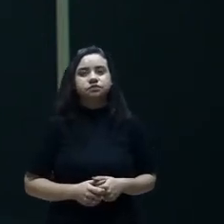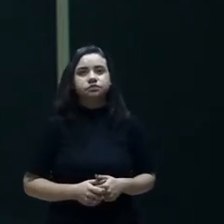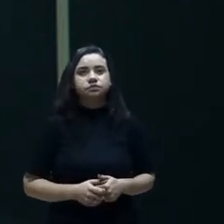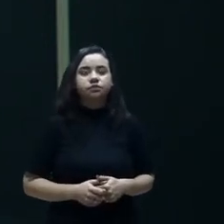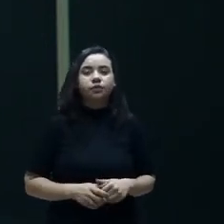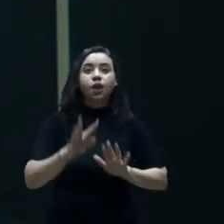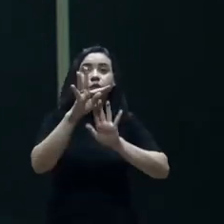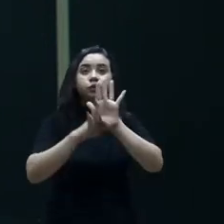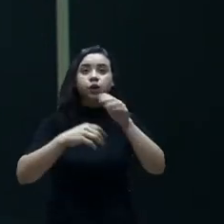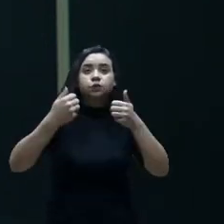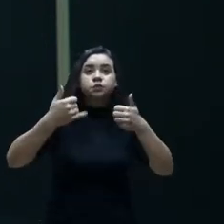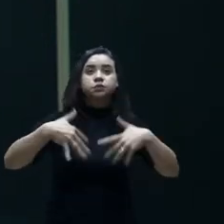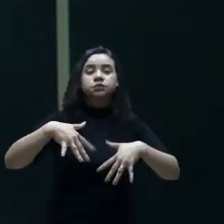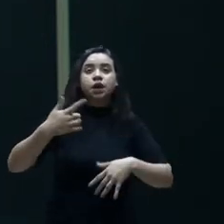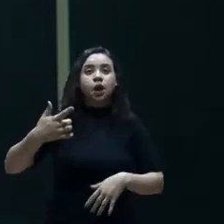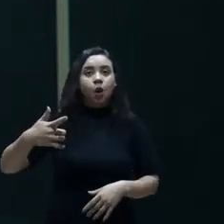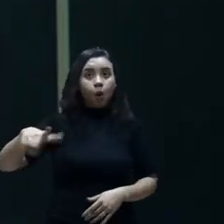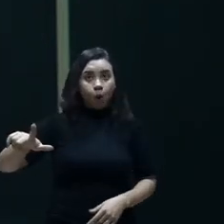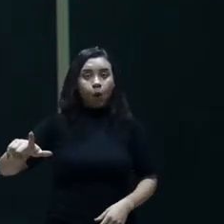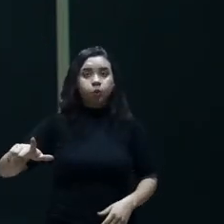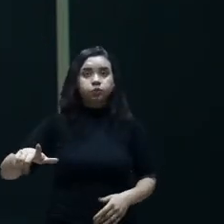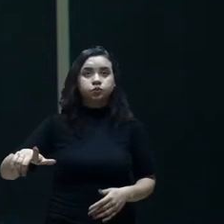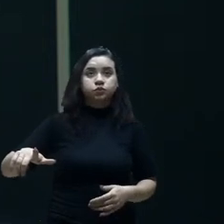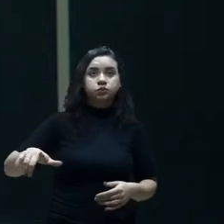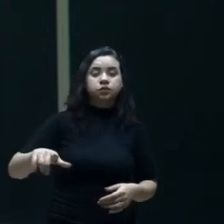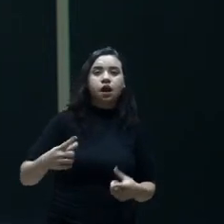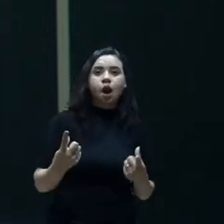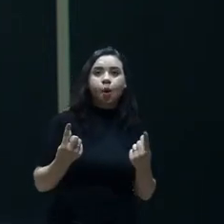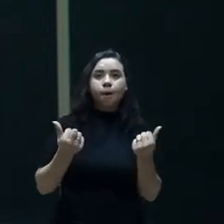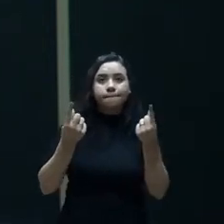O texto vai dizer que um outro elemento que sufoca é as riquezas.